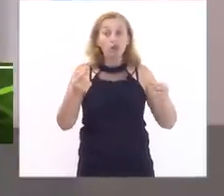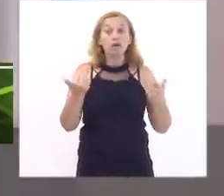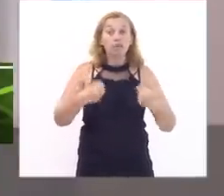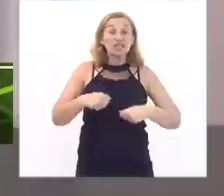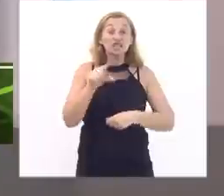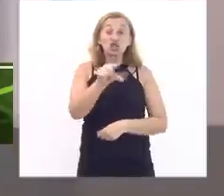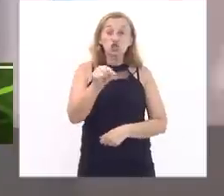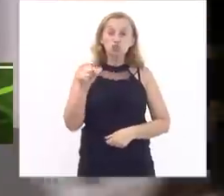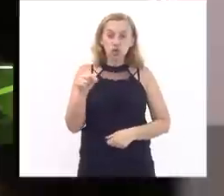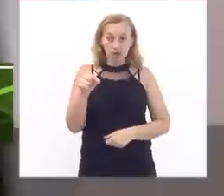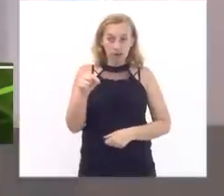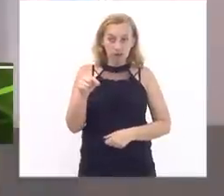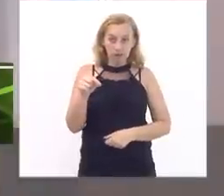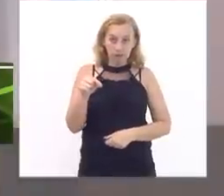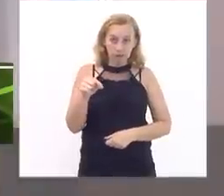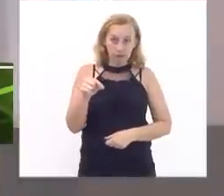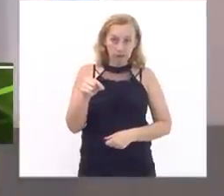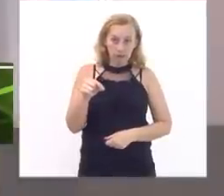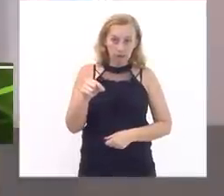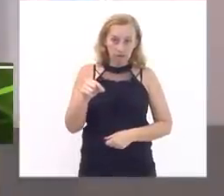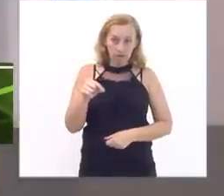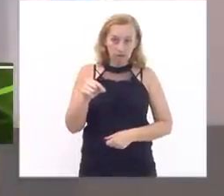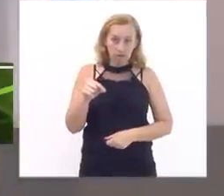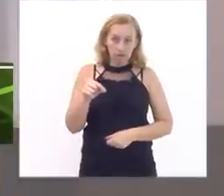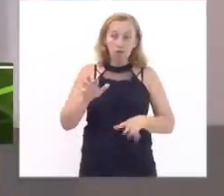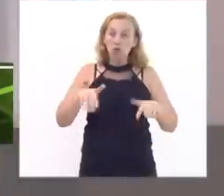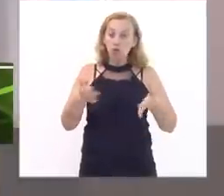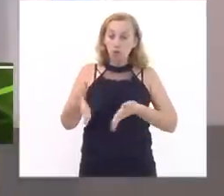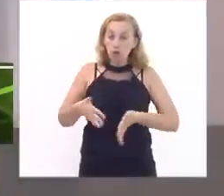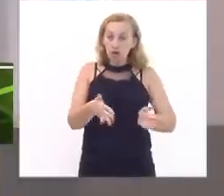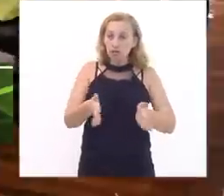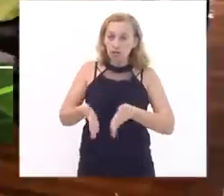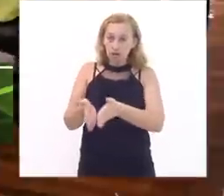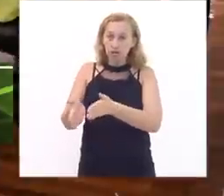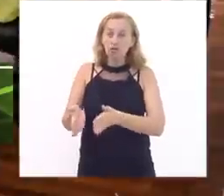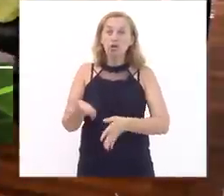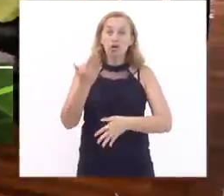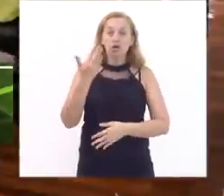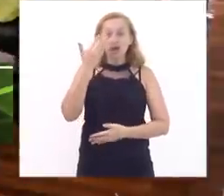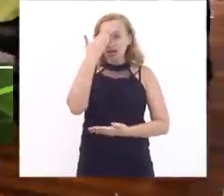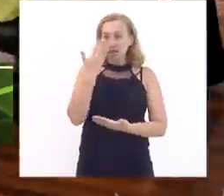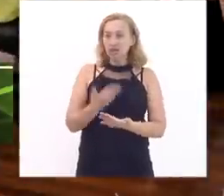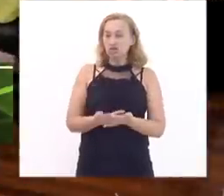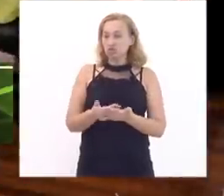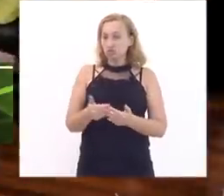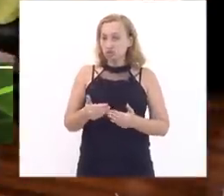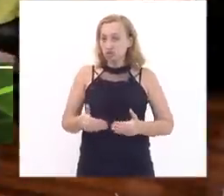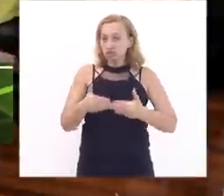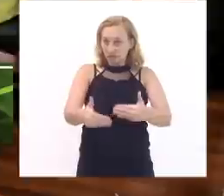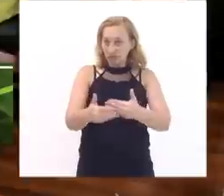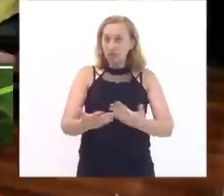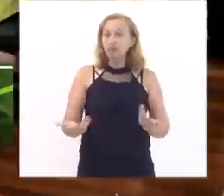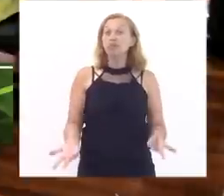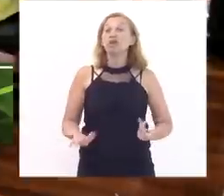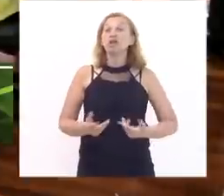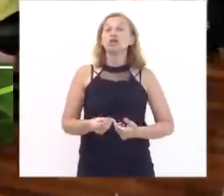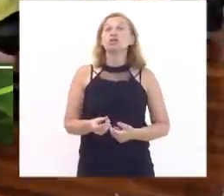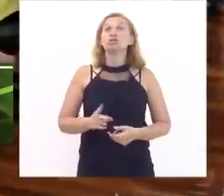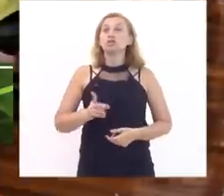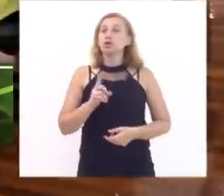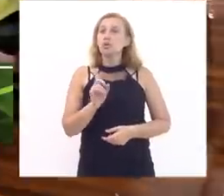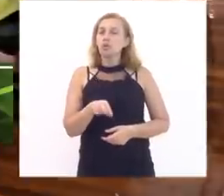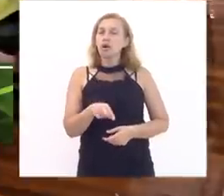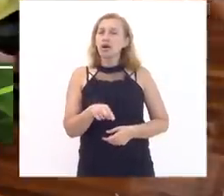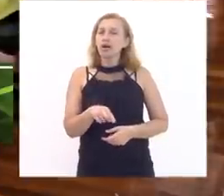optar. Eu entendo que é daqui para frente, tá, Márcio? Porque essa gratificação também, nós presidente. Criamos agora, no final do ano. Eu também. Então, não seria o